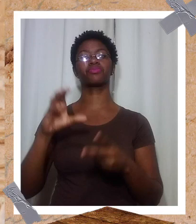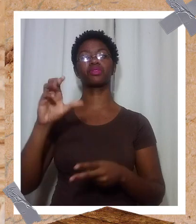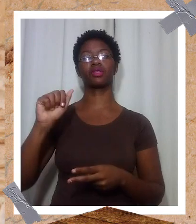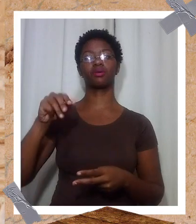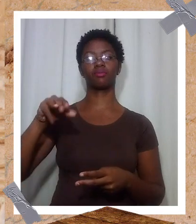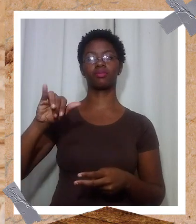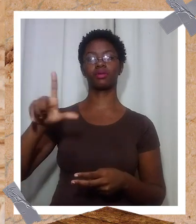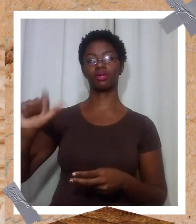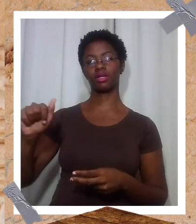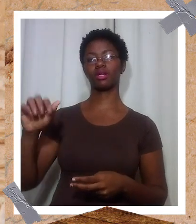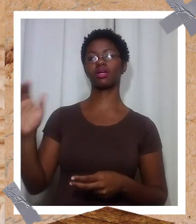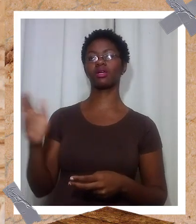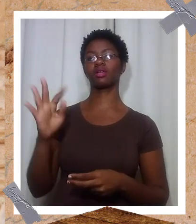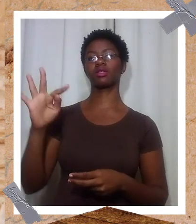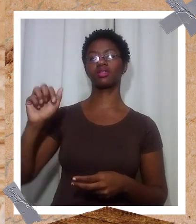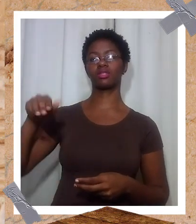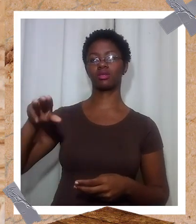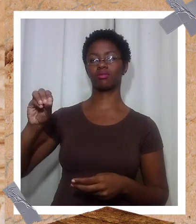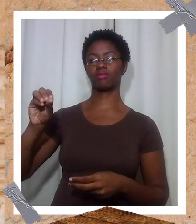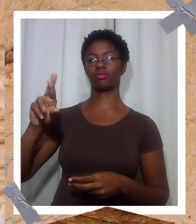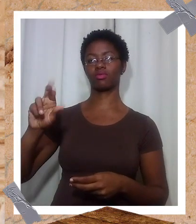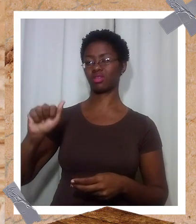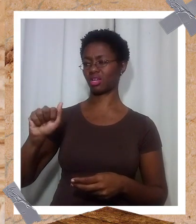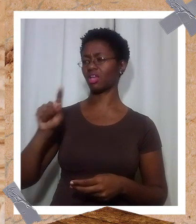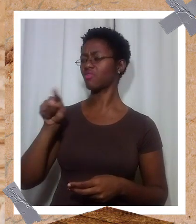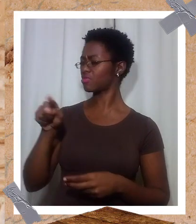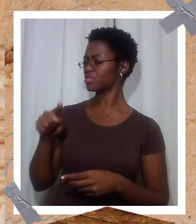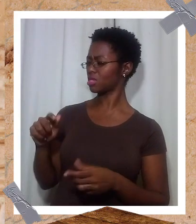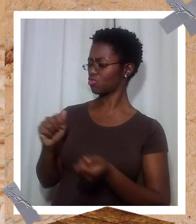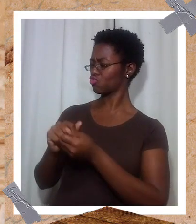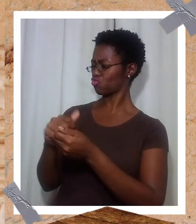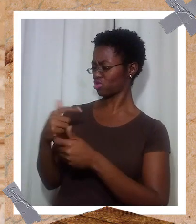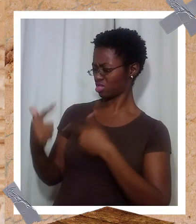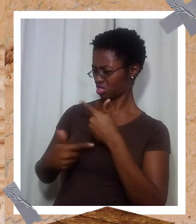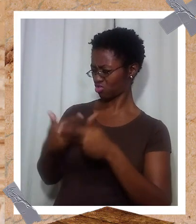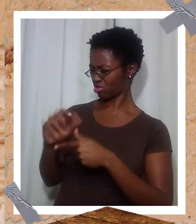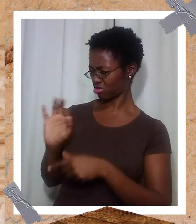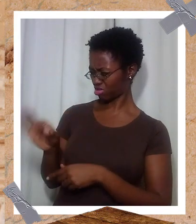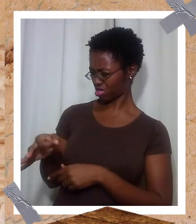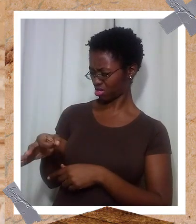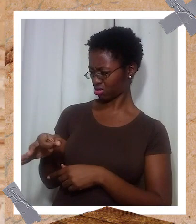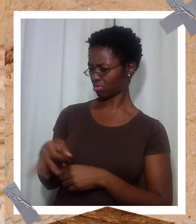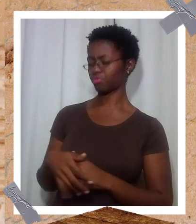Tâmara. Você foi dessa geração, Otávio, certo? Ou não?